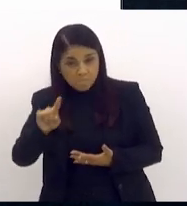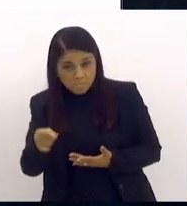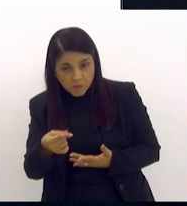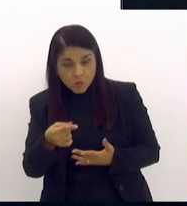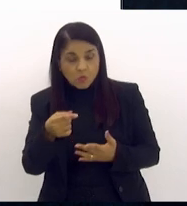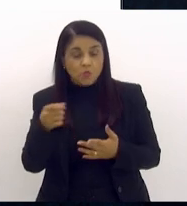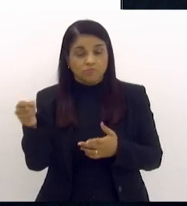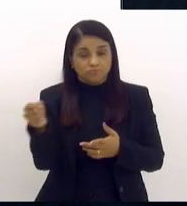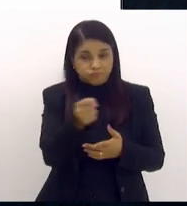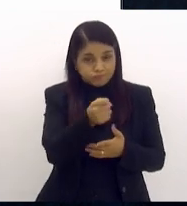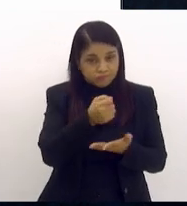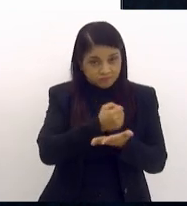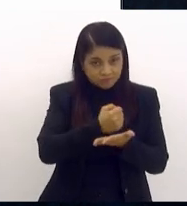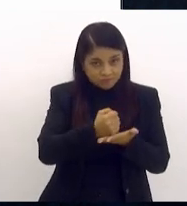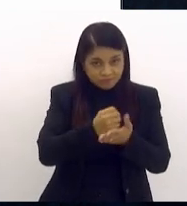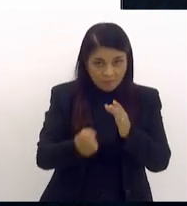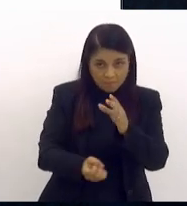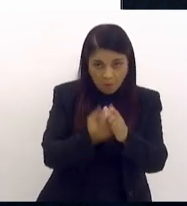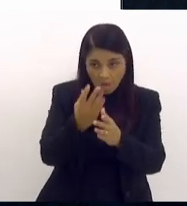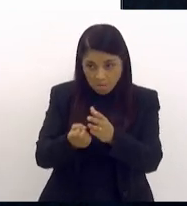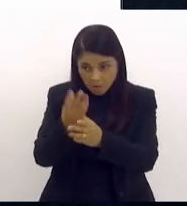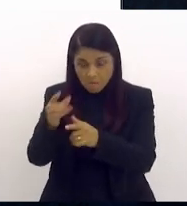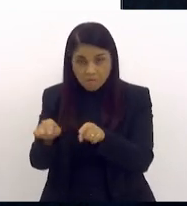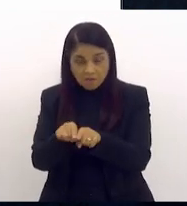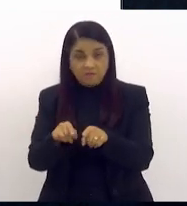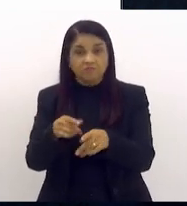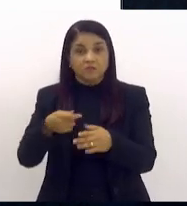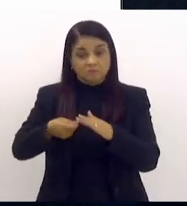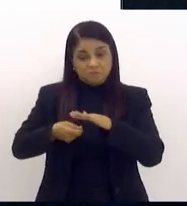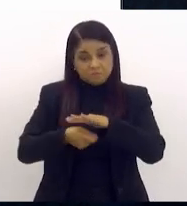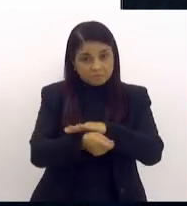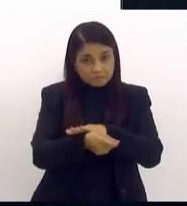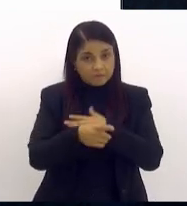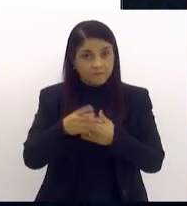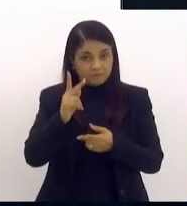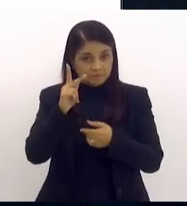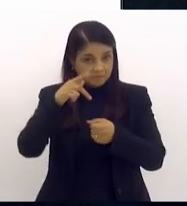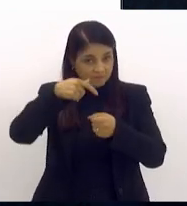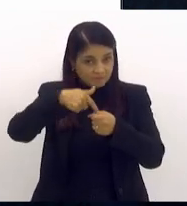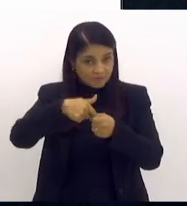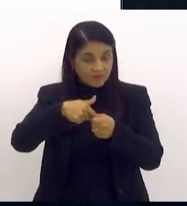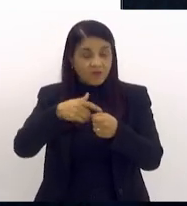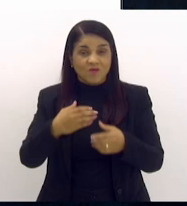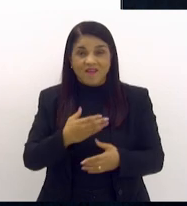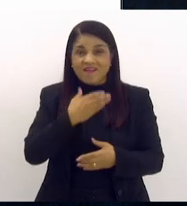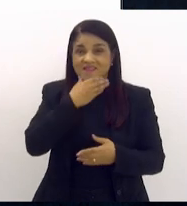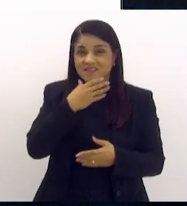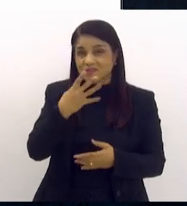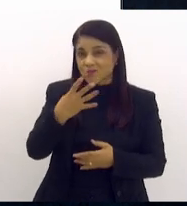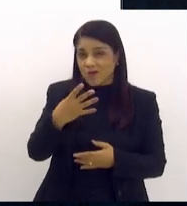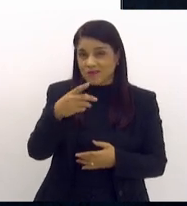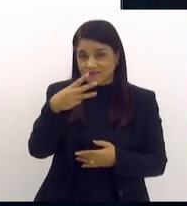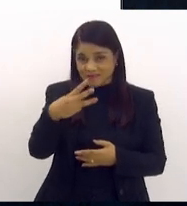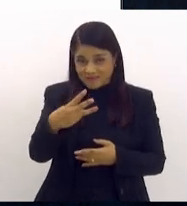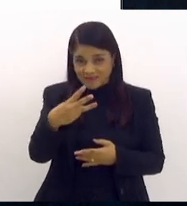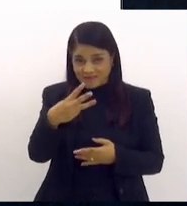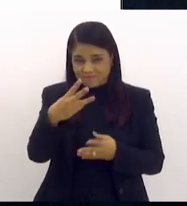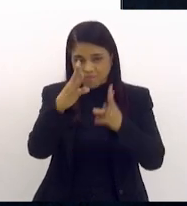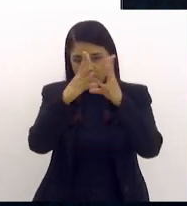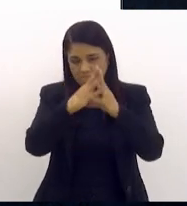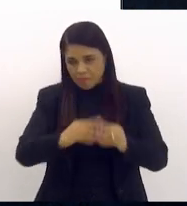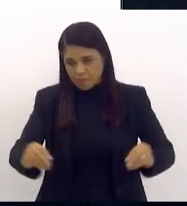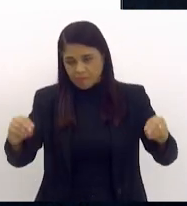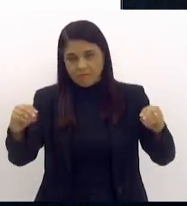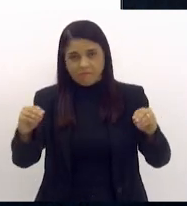2006 e 2014 quando a Petrobras aumentou o investimento E aí depois com a crise 43.000 foram destruídos Ou seja a